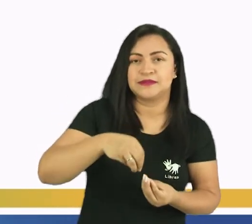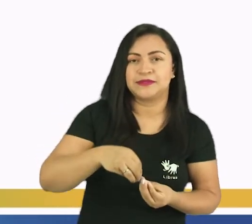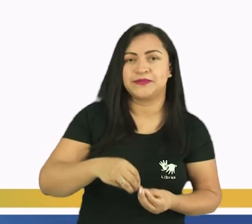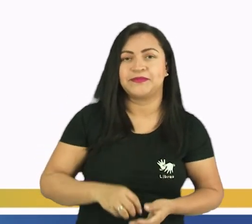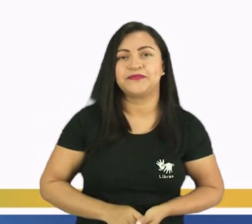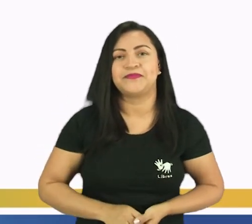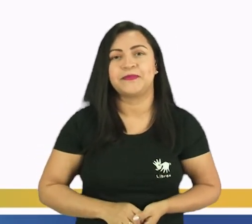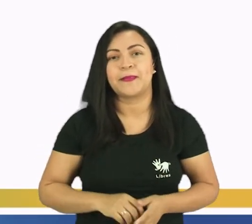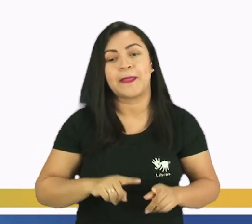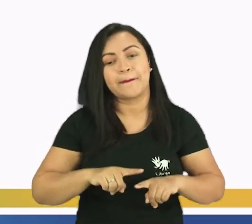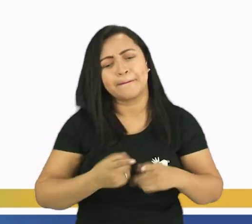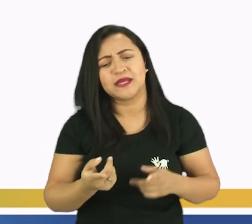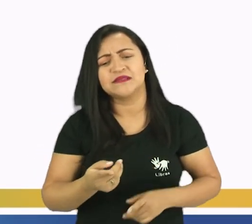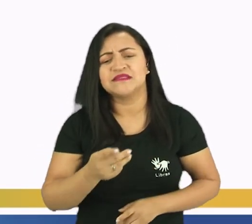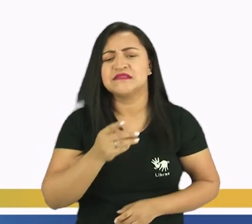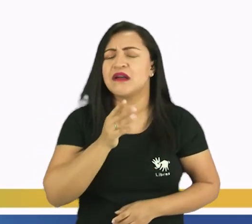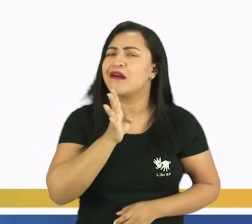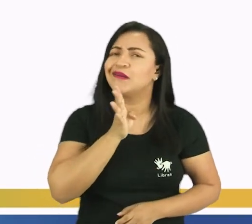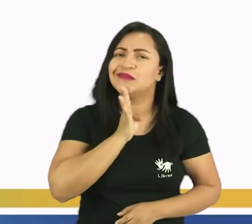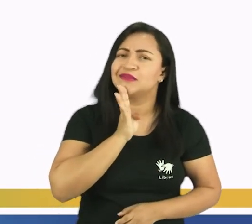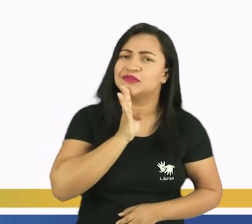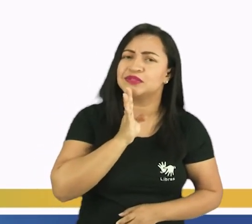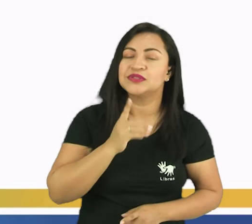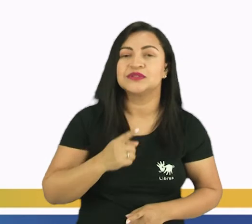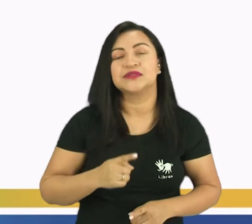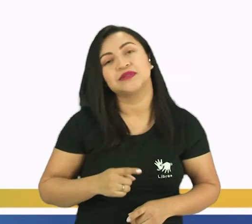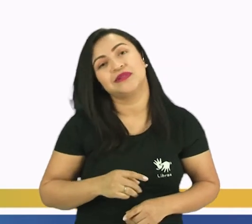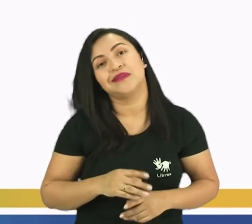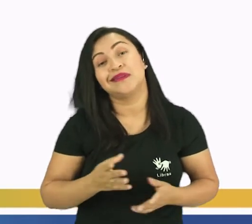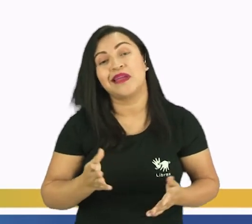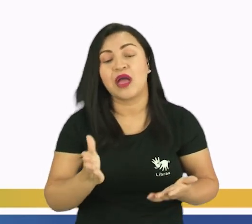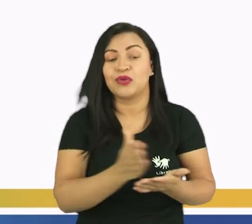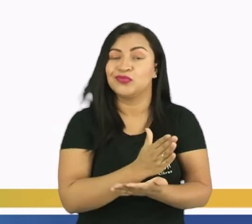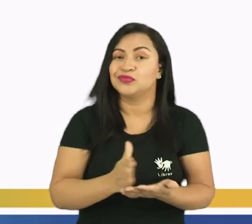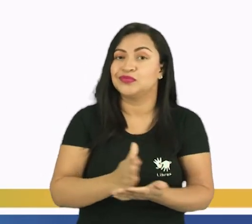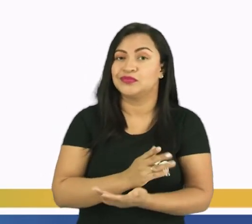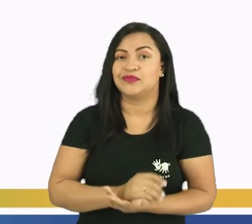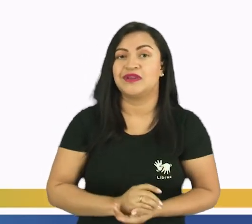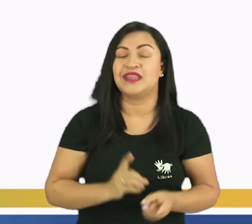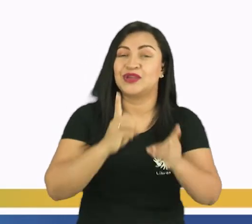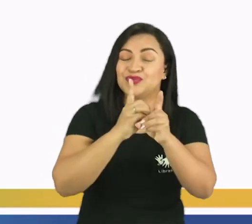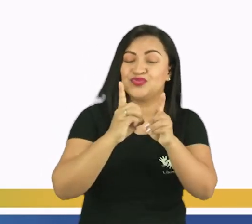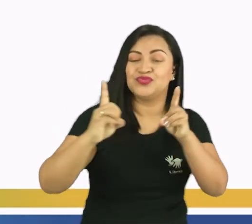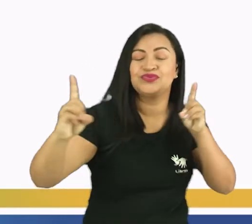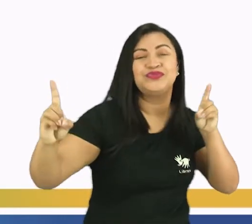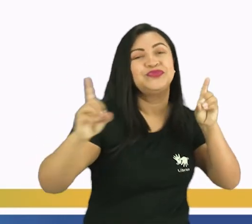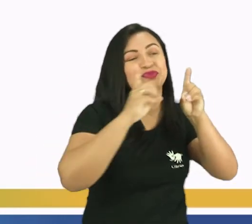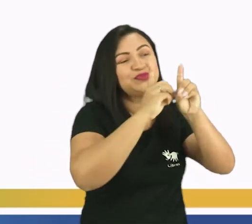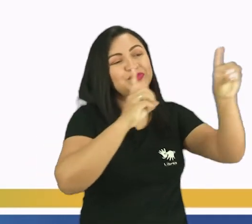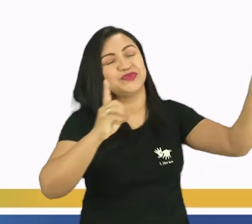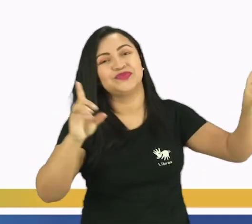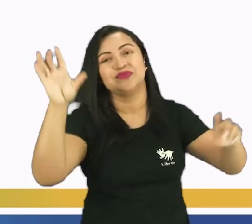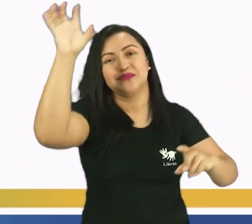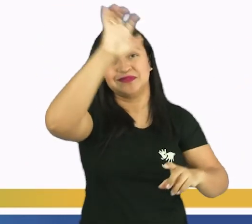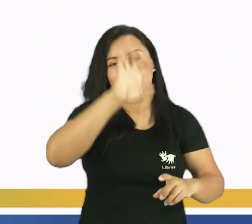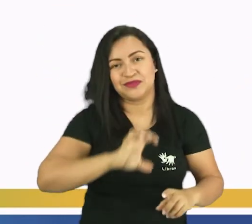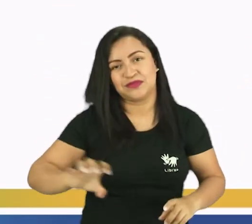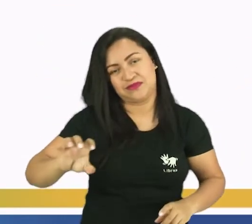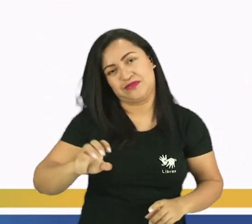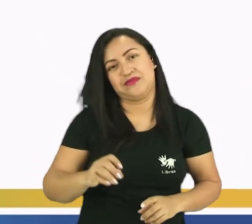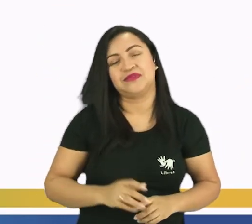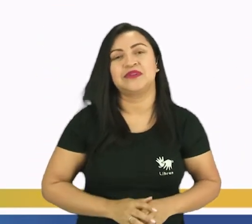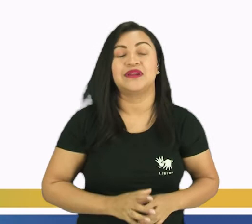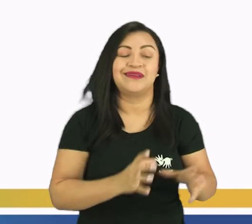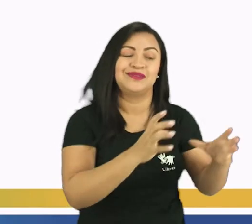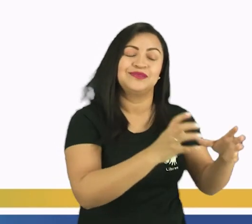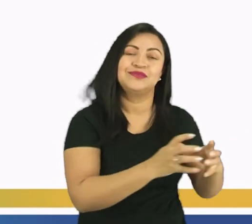é desconhecido, fruto do forte regionalismo e da grande distância geográfica existente entre as